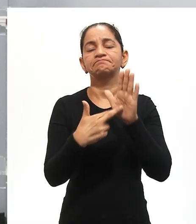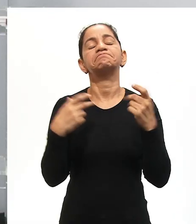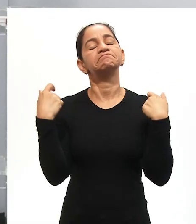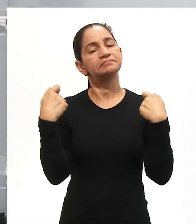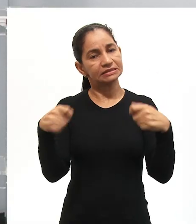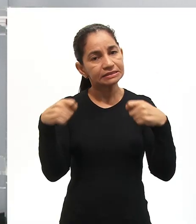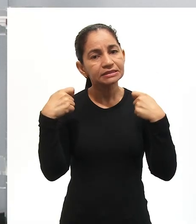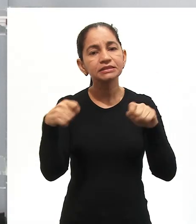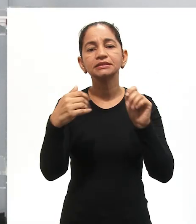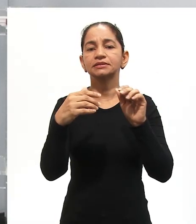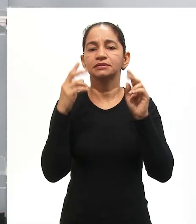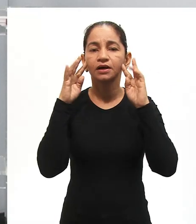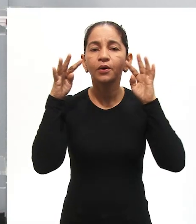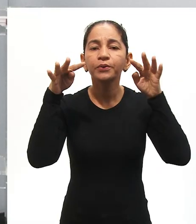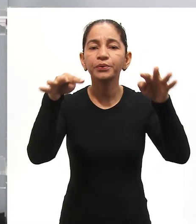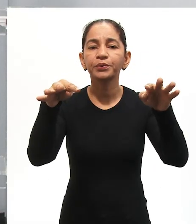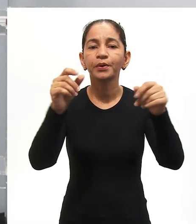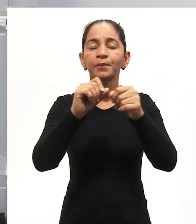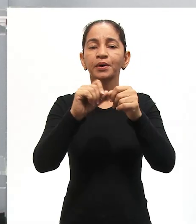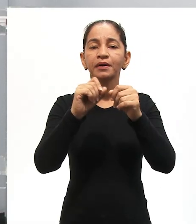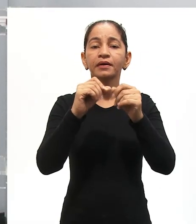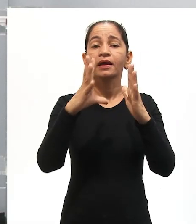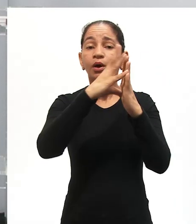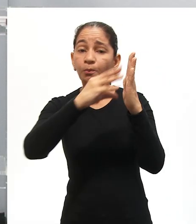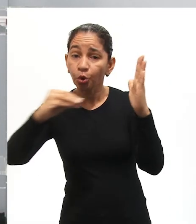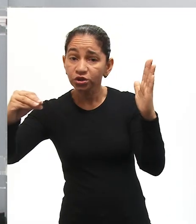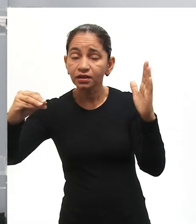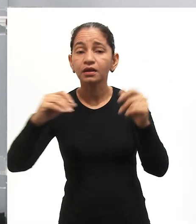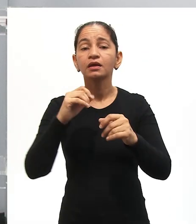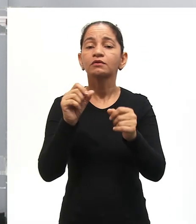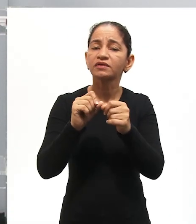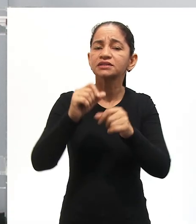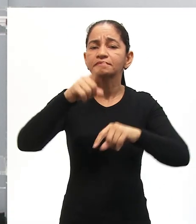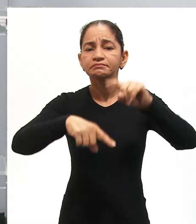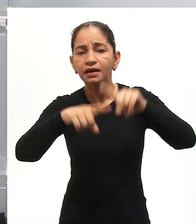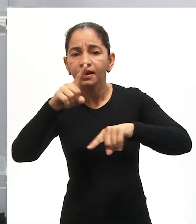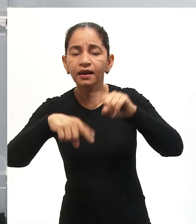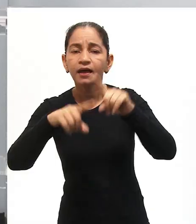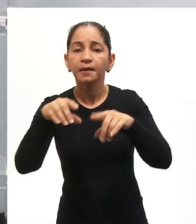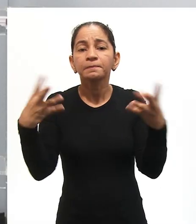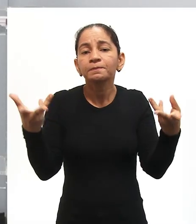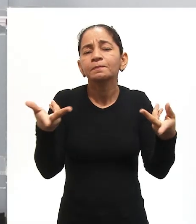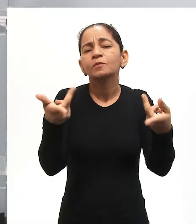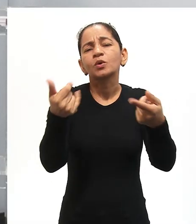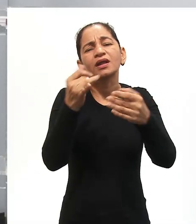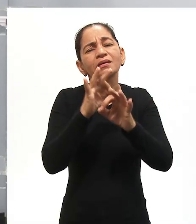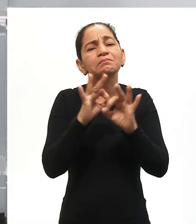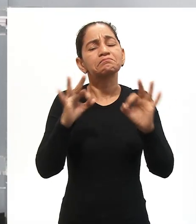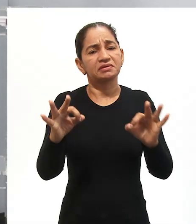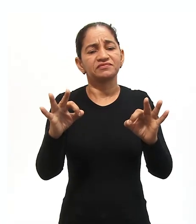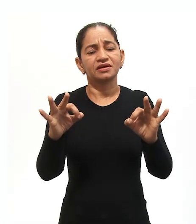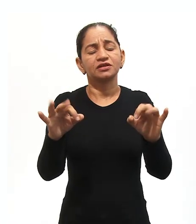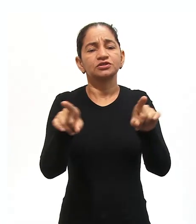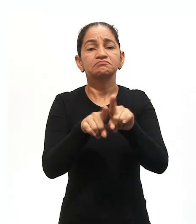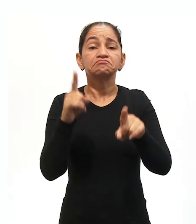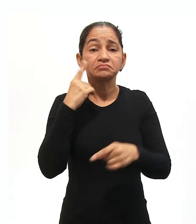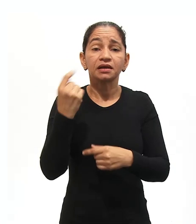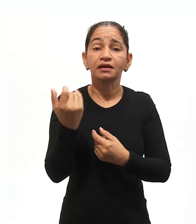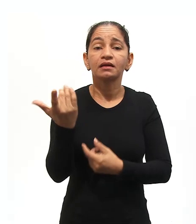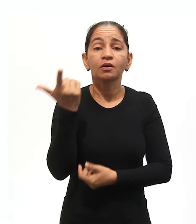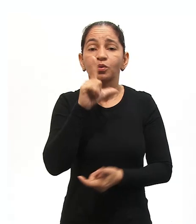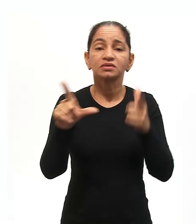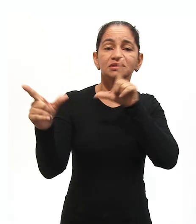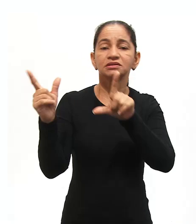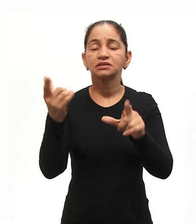normas, os padrões, para que você construa os materiais com qualidade. Tá? Então, a